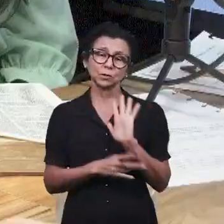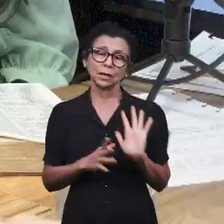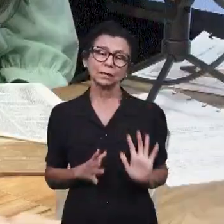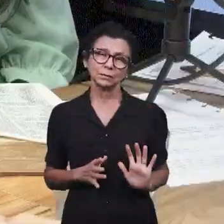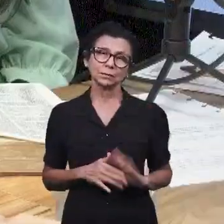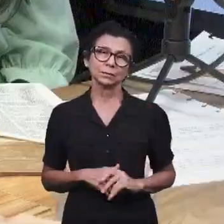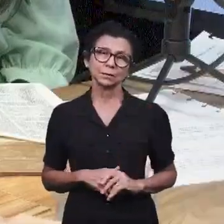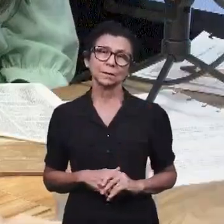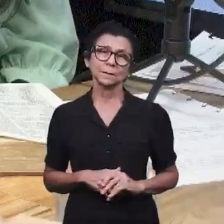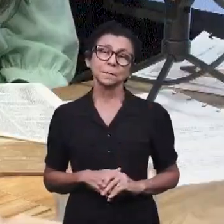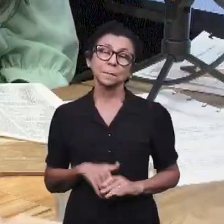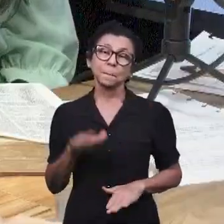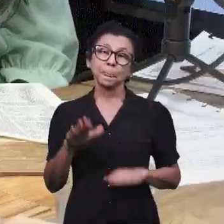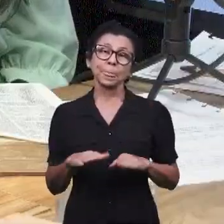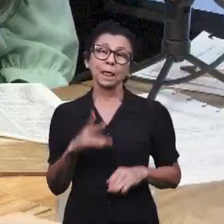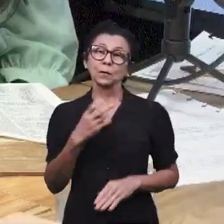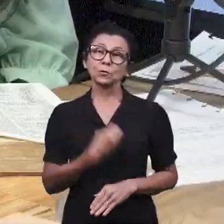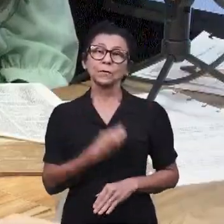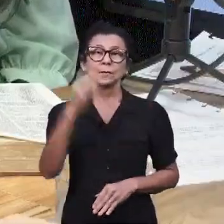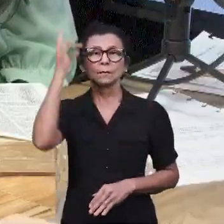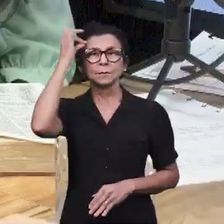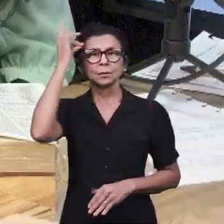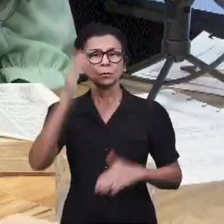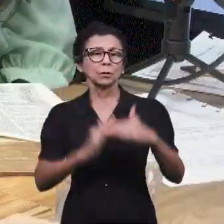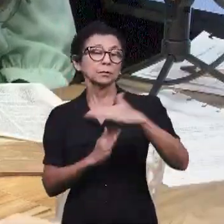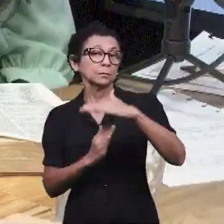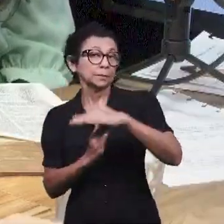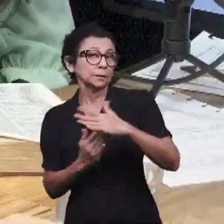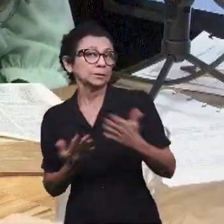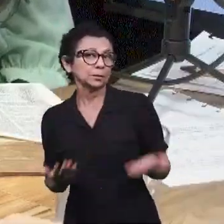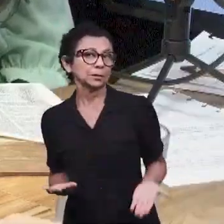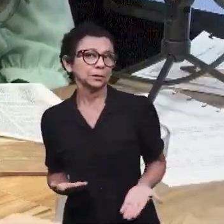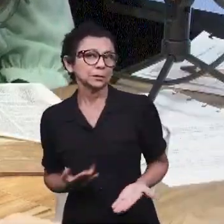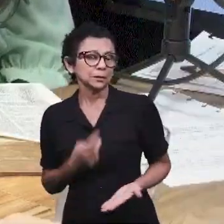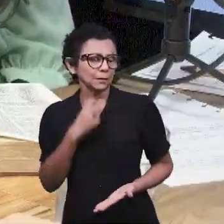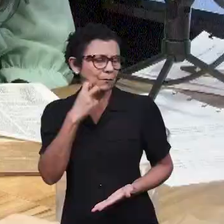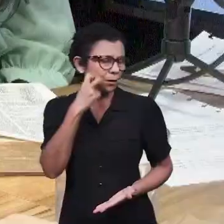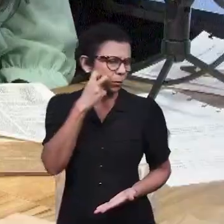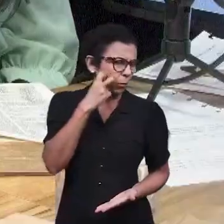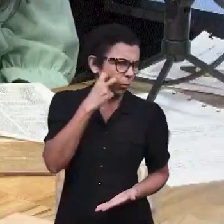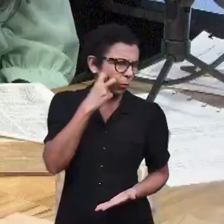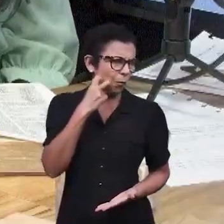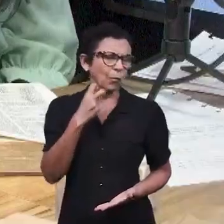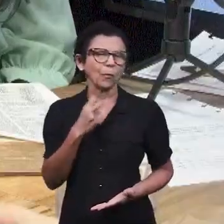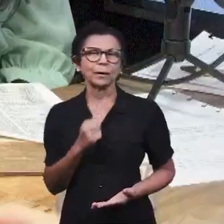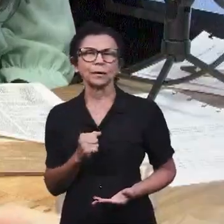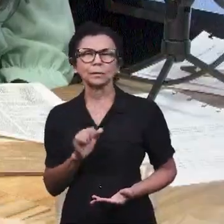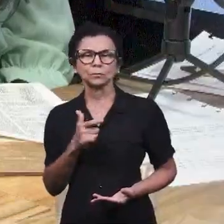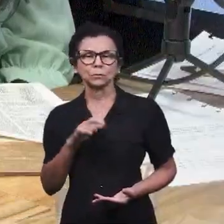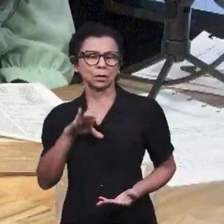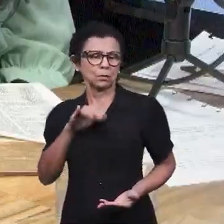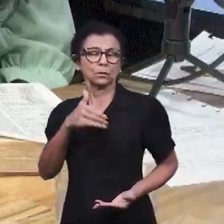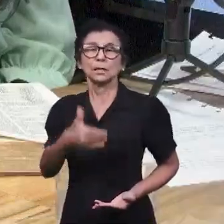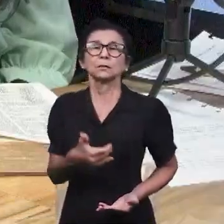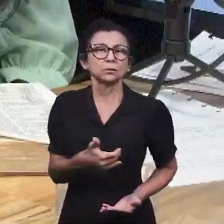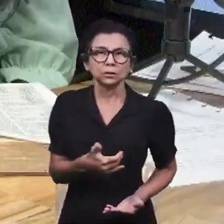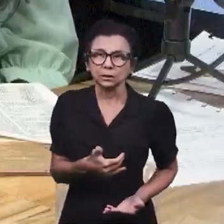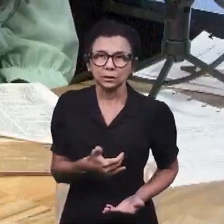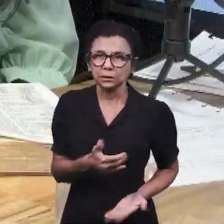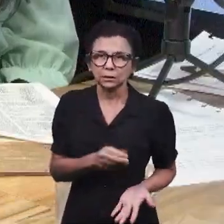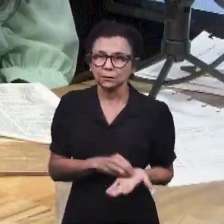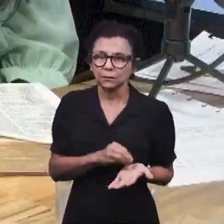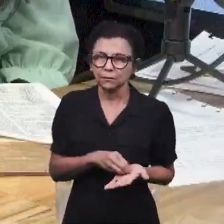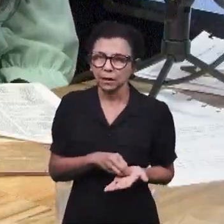Deus. Muitas vezes até a sua vida espiritual é um limitador na sua vida. A timidez, a falta de ousadia, tudo isso muitas vezes vai vir para